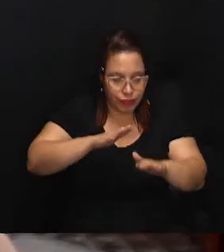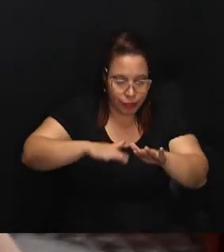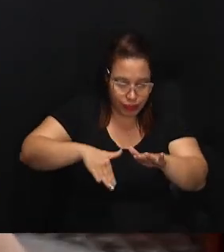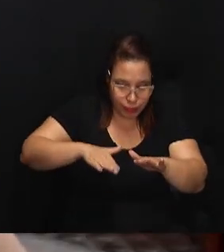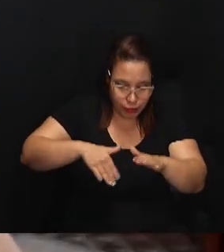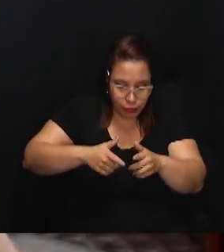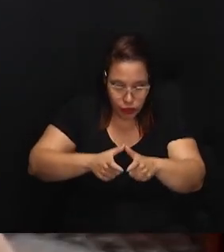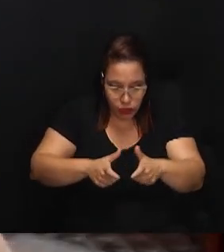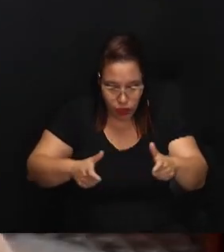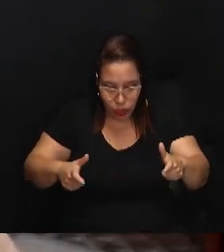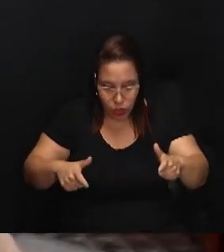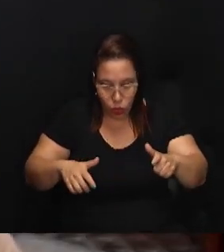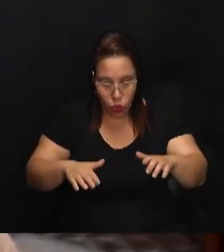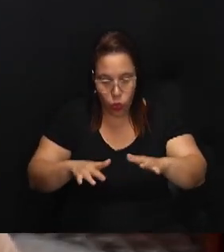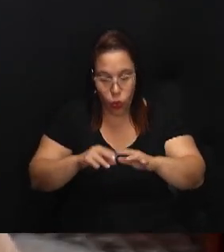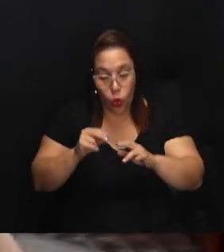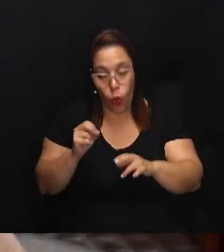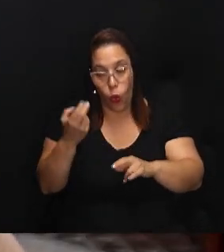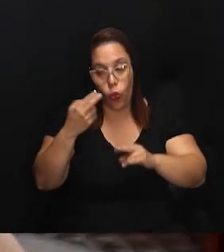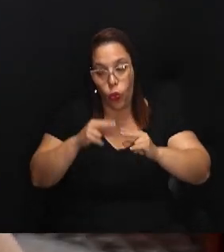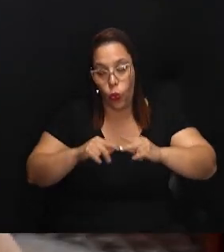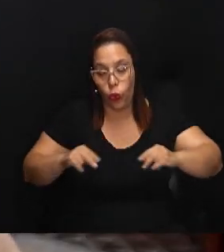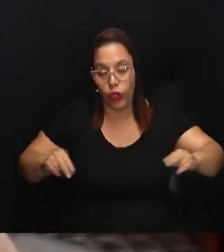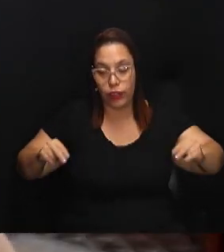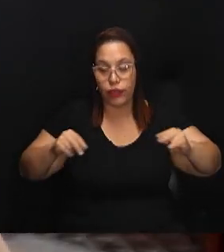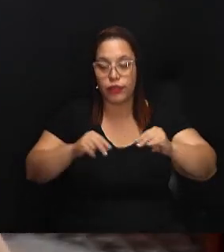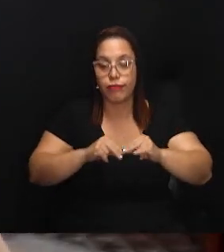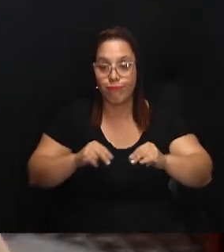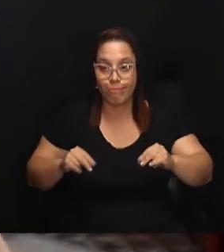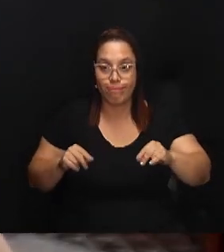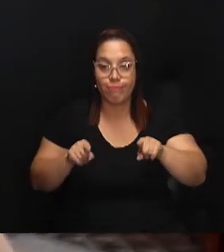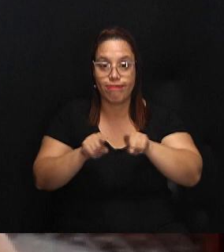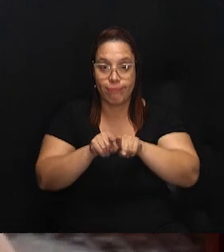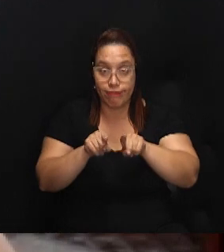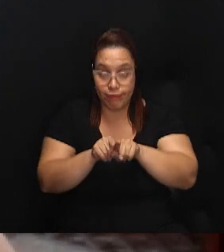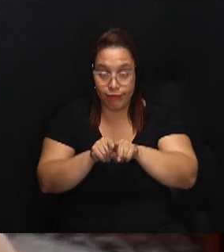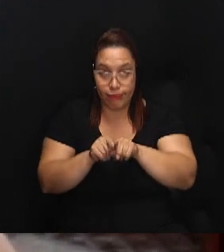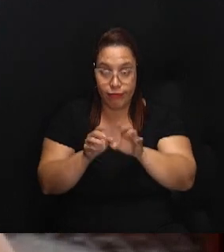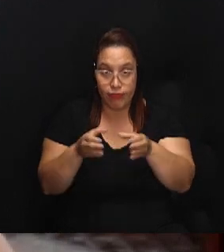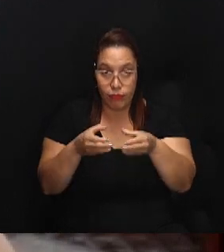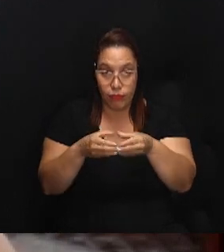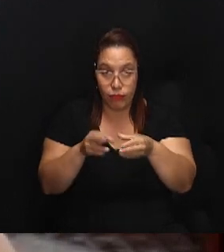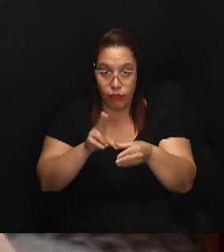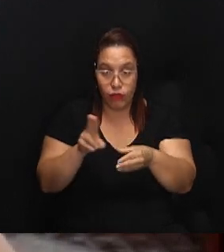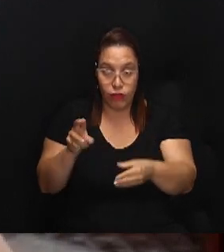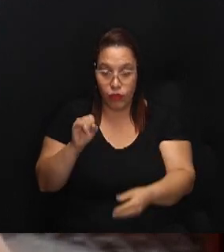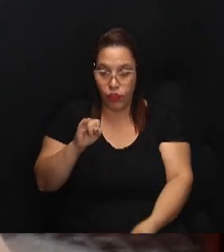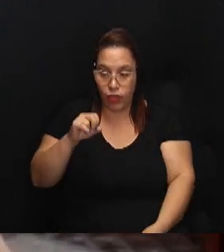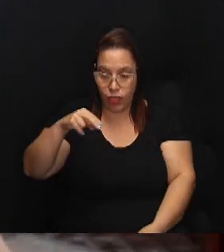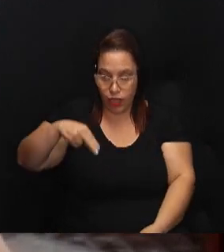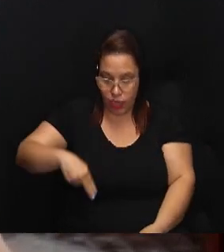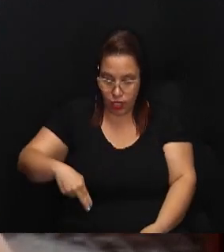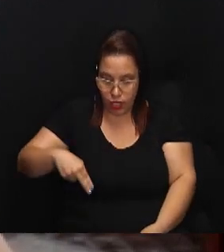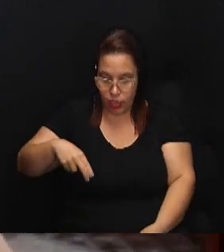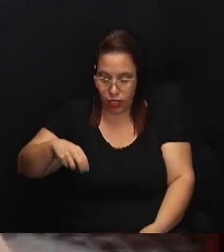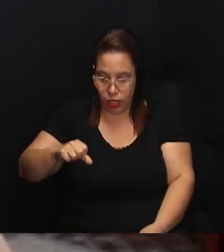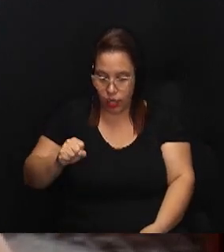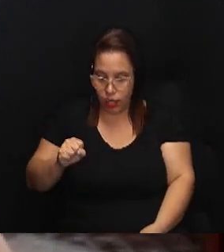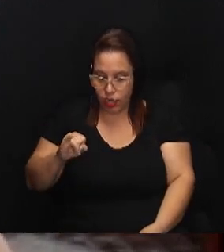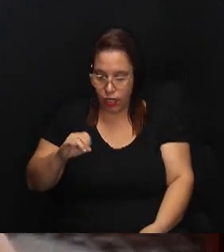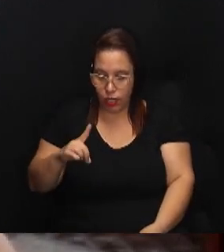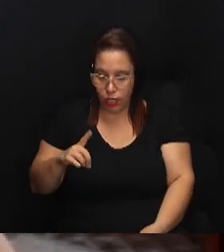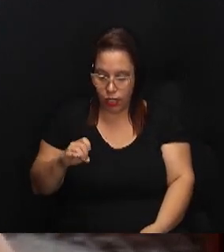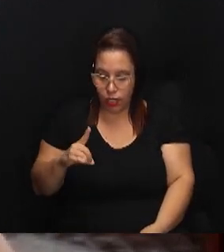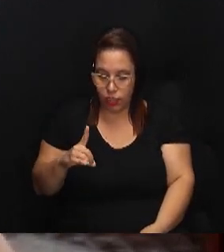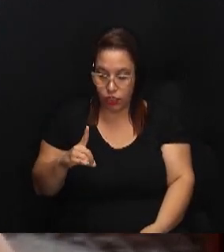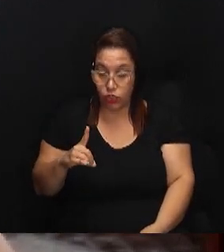na água, quais espécies estavam no chão da floresta e tudo isso. Também tivemos um grupo chamado de Insights,